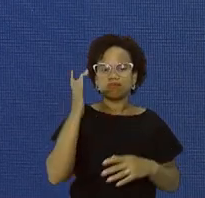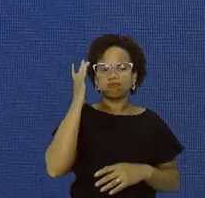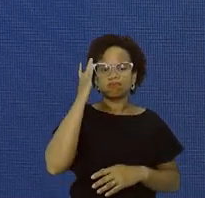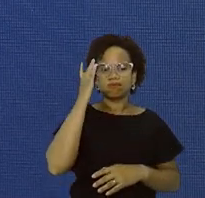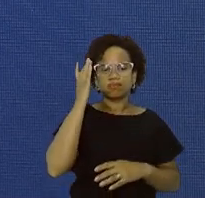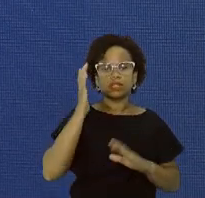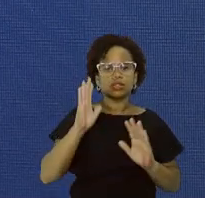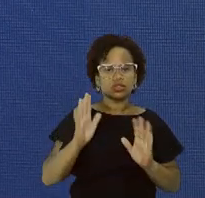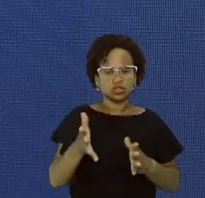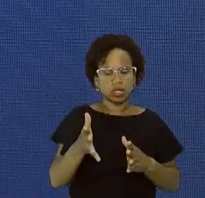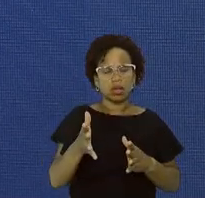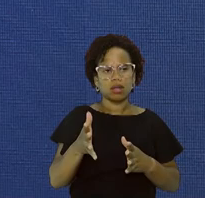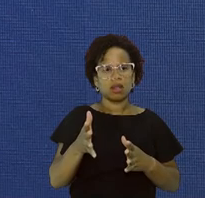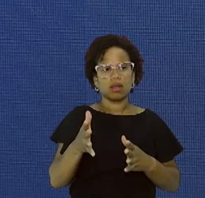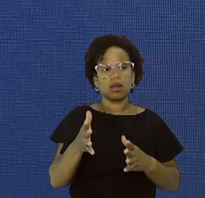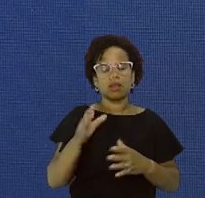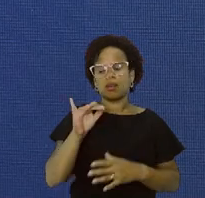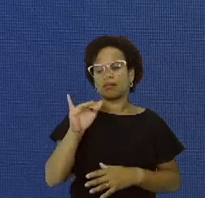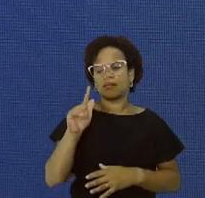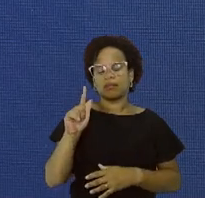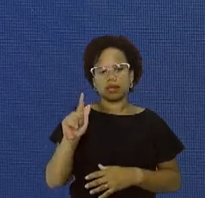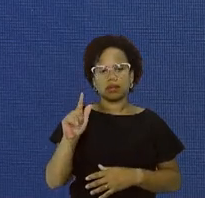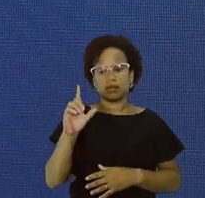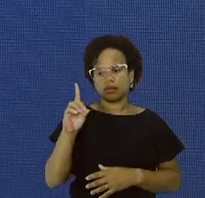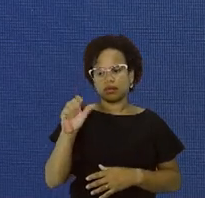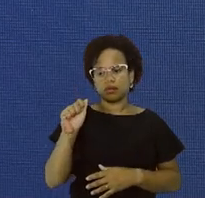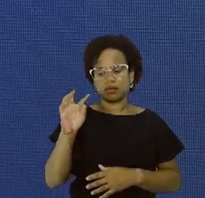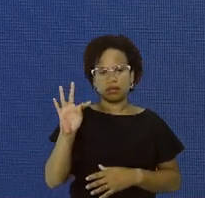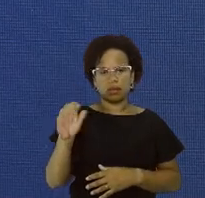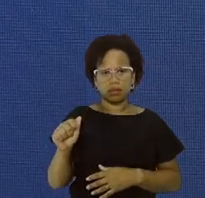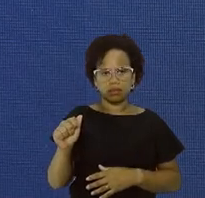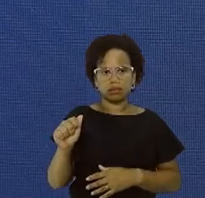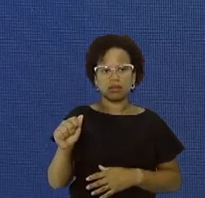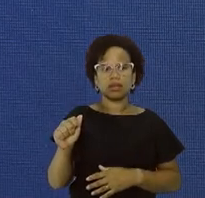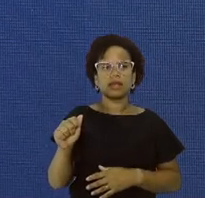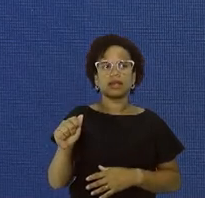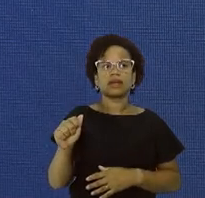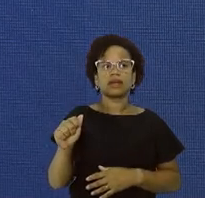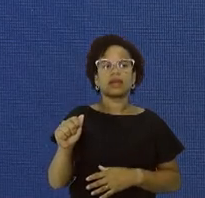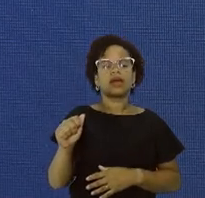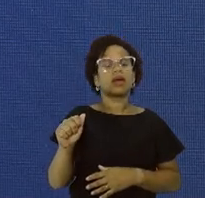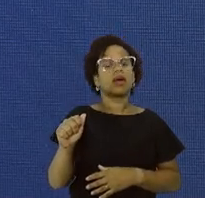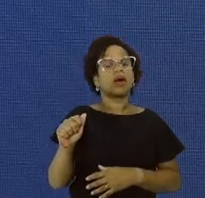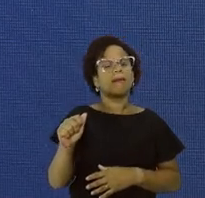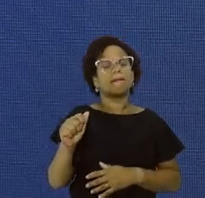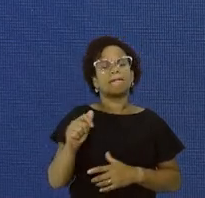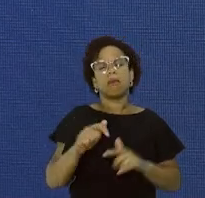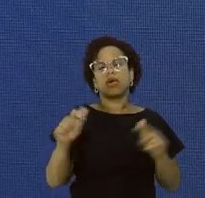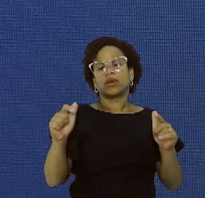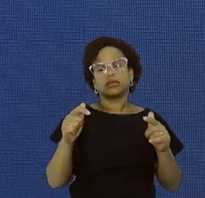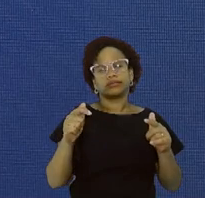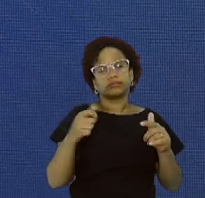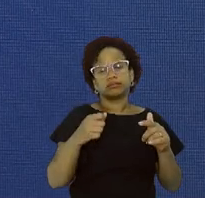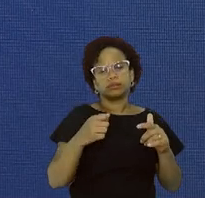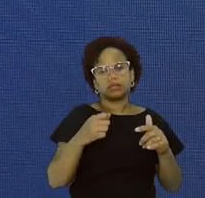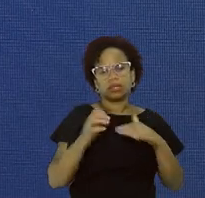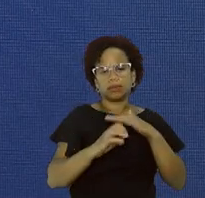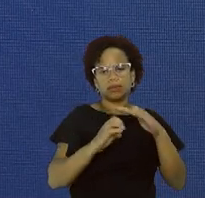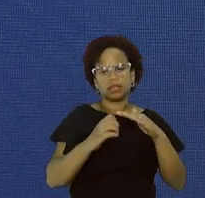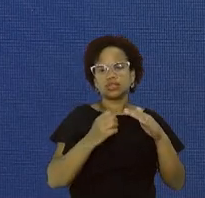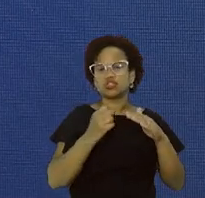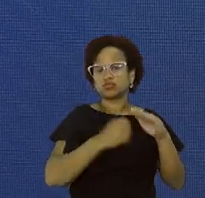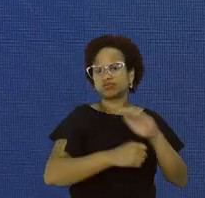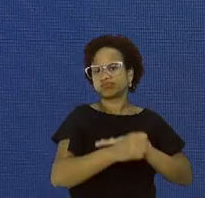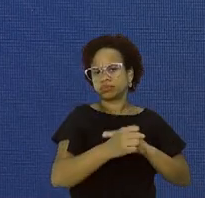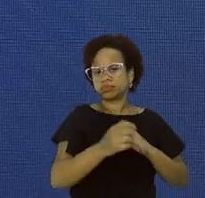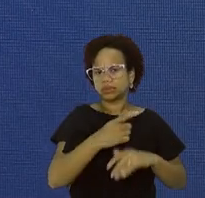bidara é algo que já tá bem assim dentro das empresas o que tá ainda vamos dizer